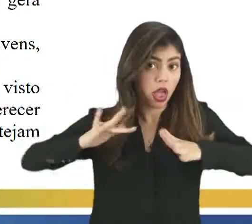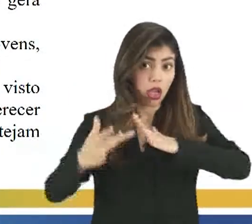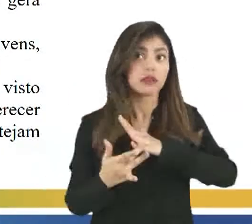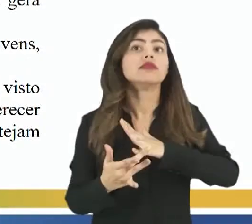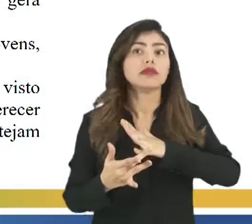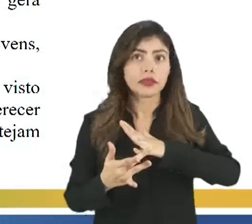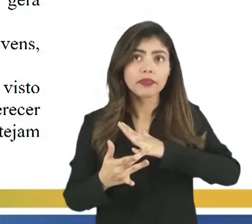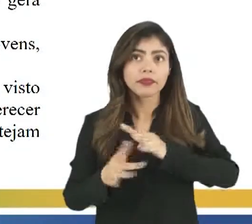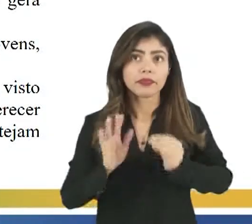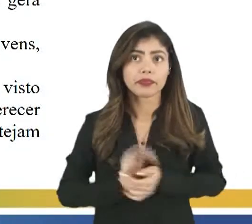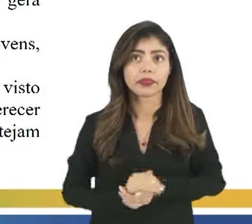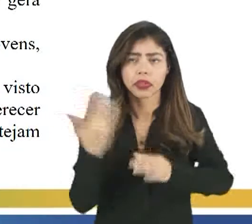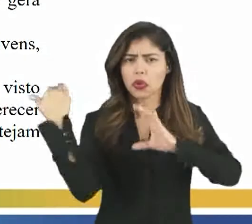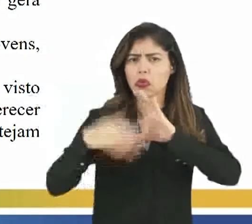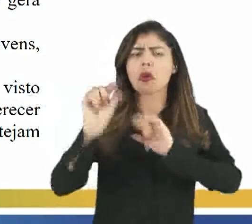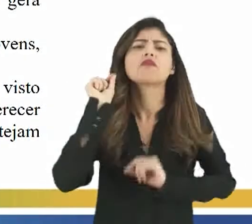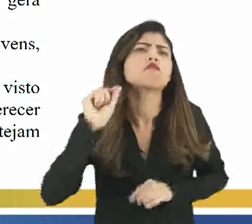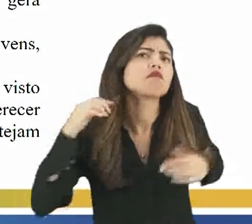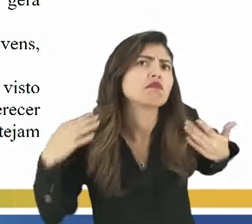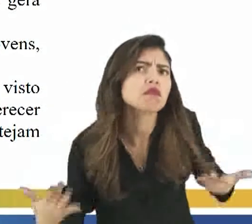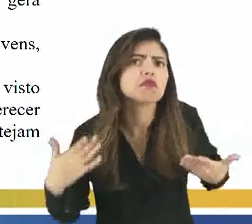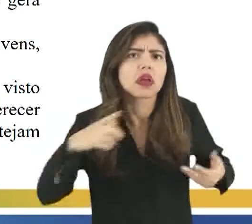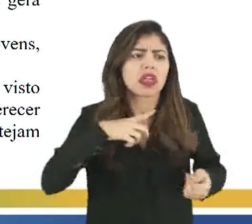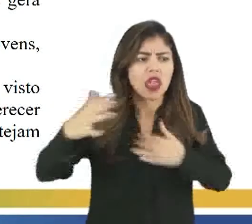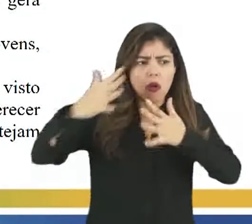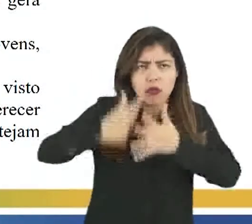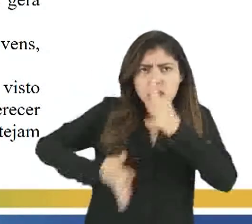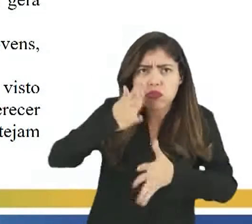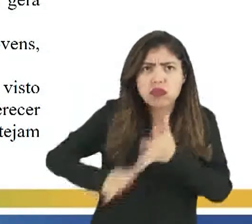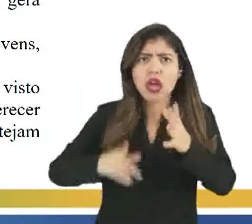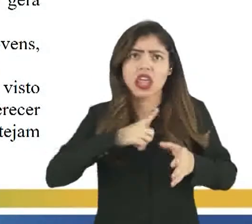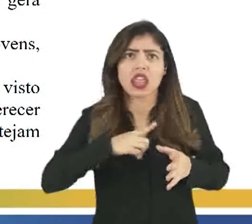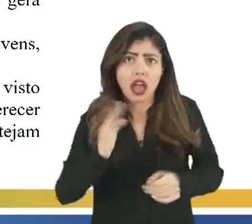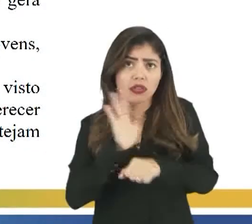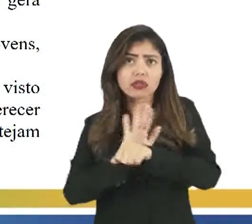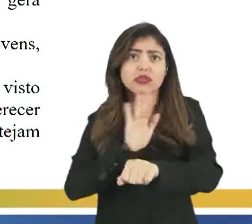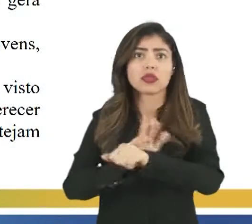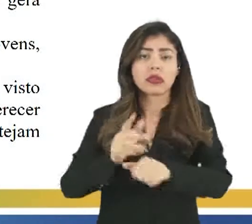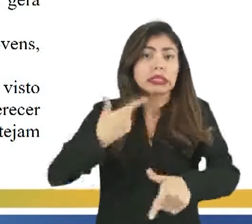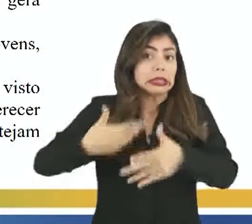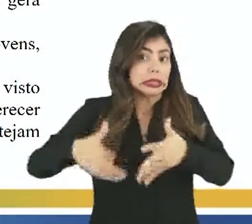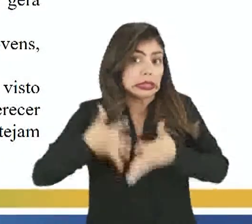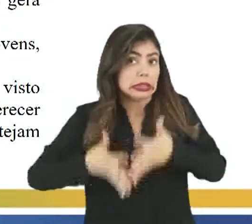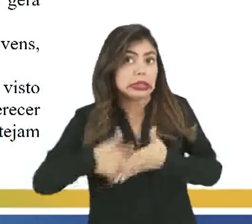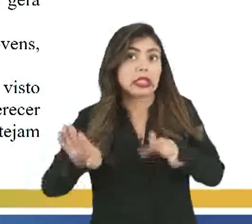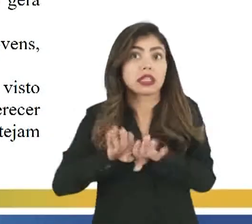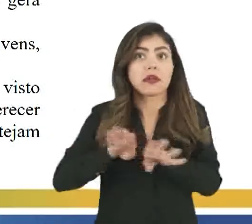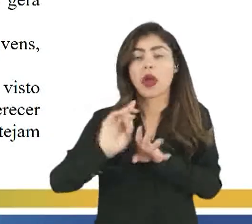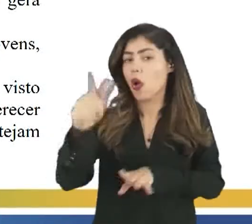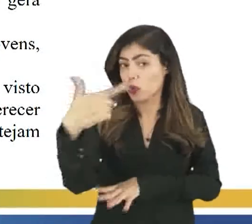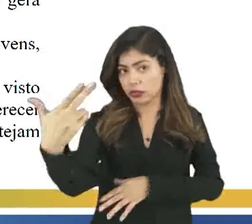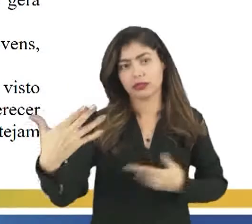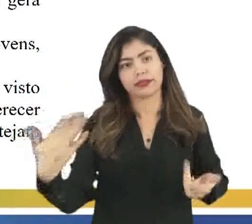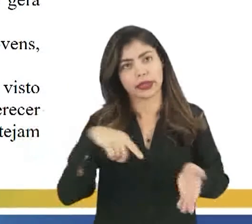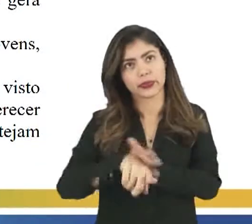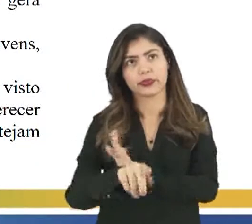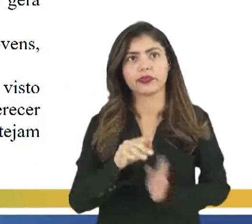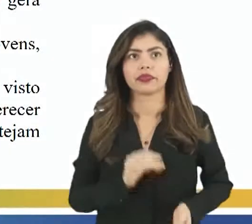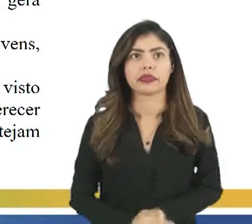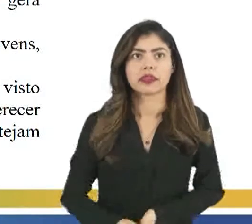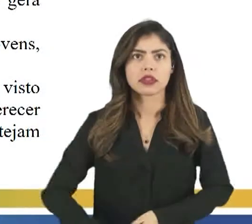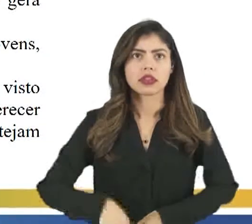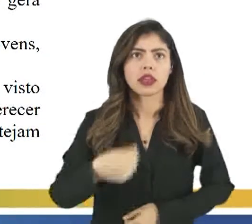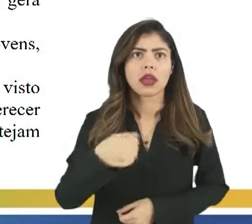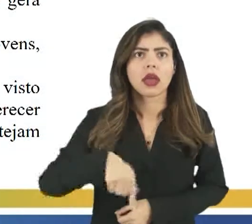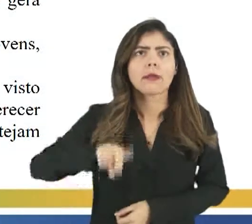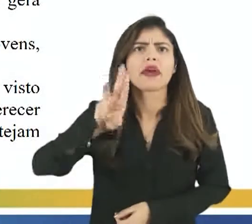das redes, o que postam, se isso gera conflitos, se ajuda ou atrapalha, entre outras questões. Para quem